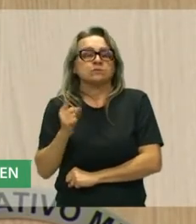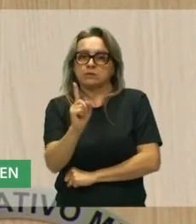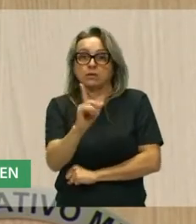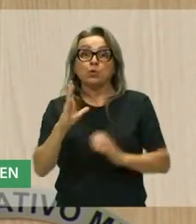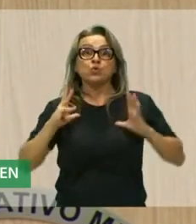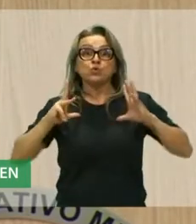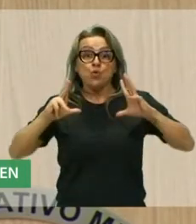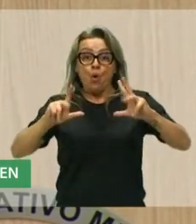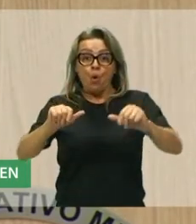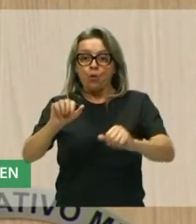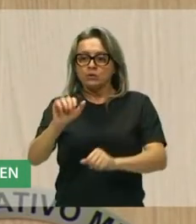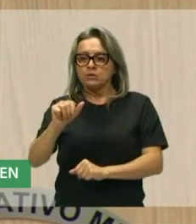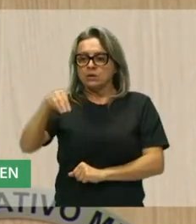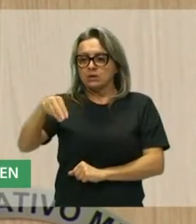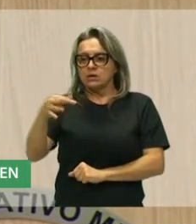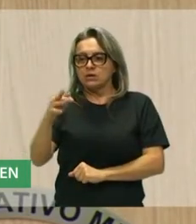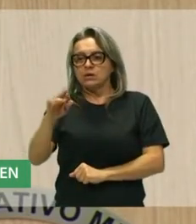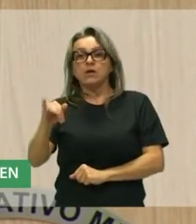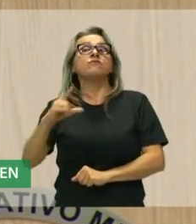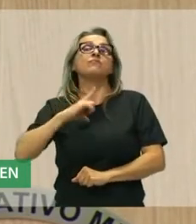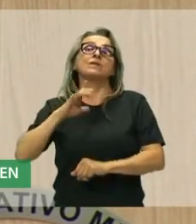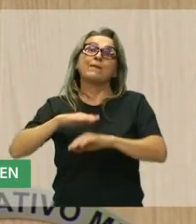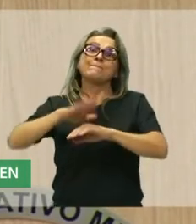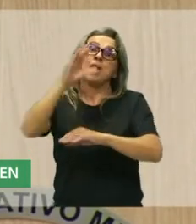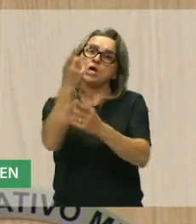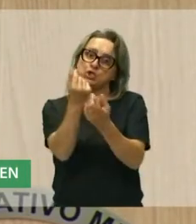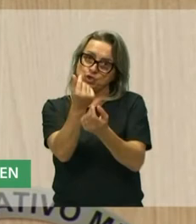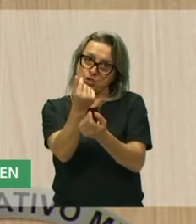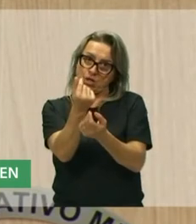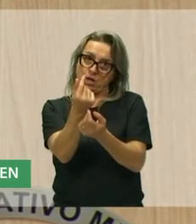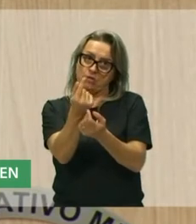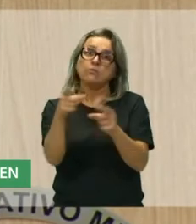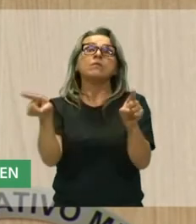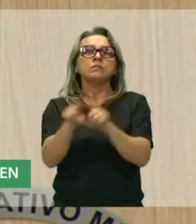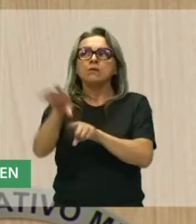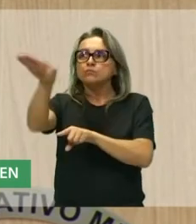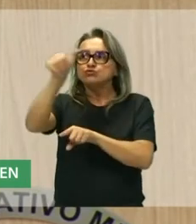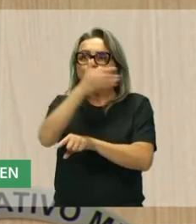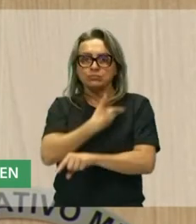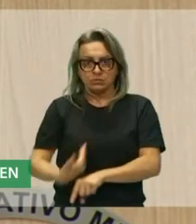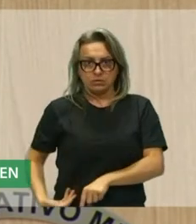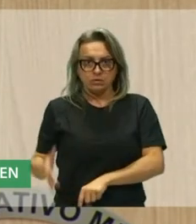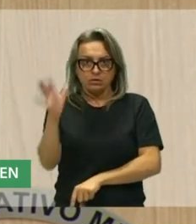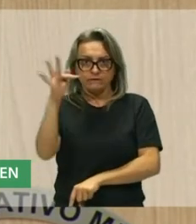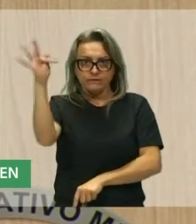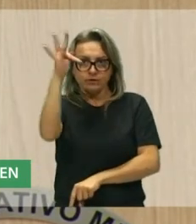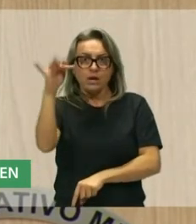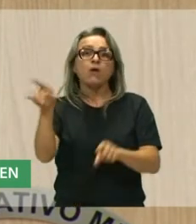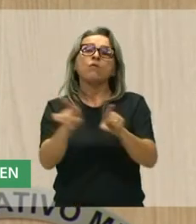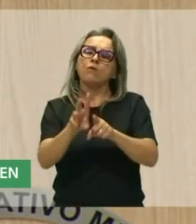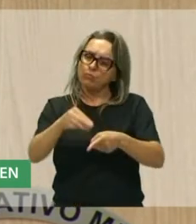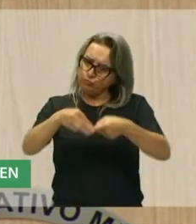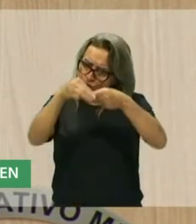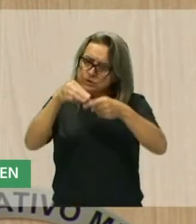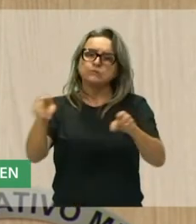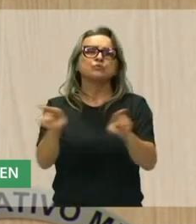Estado, para que aporte mais recursos também do governo federal aqui e os municípios da ANFRE também, para que